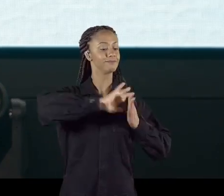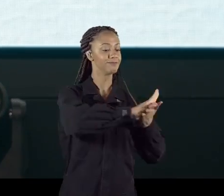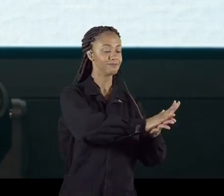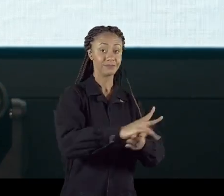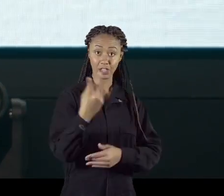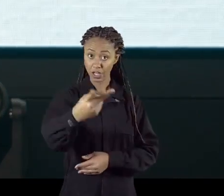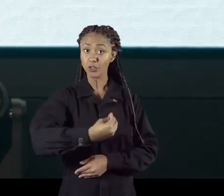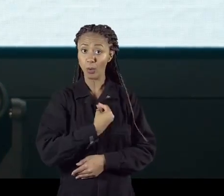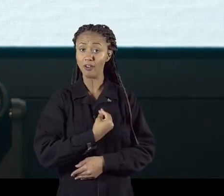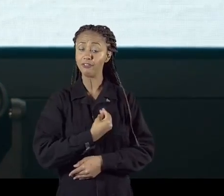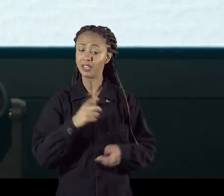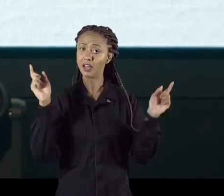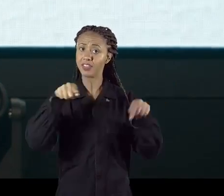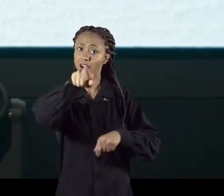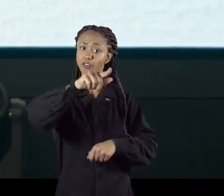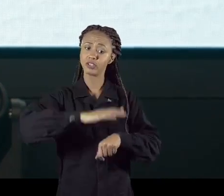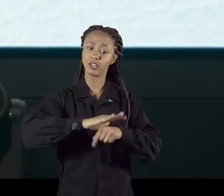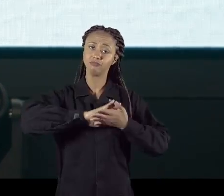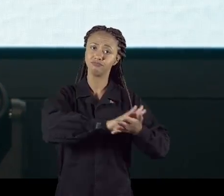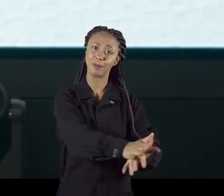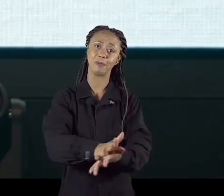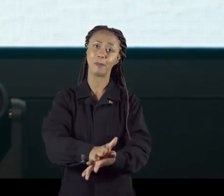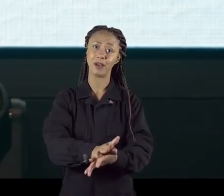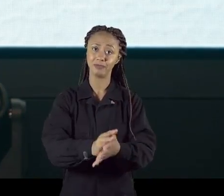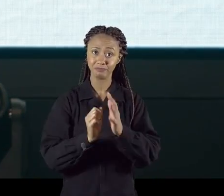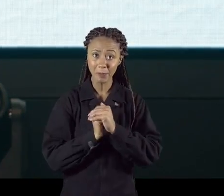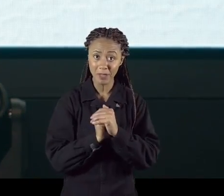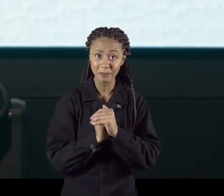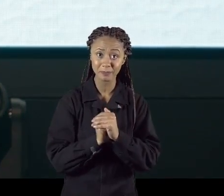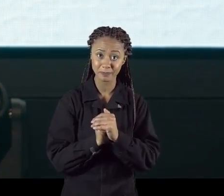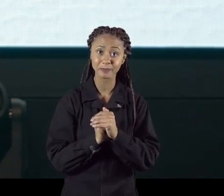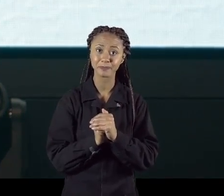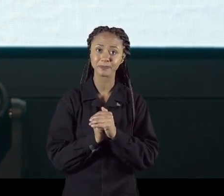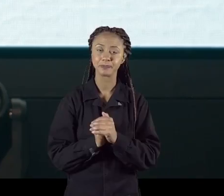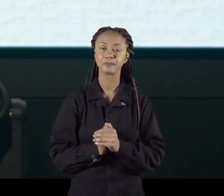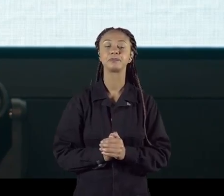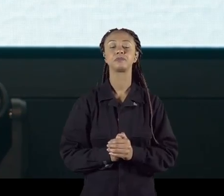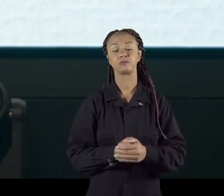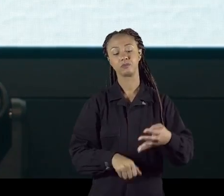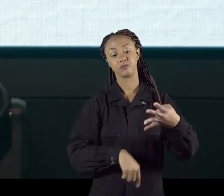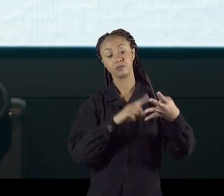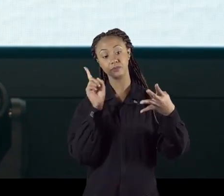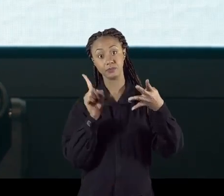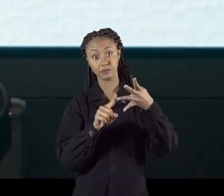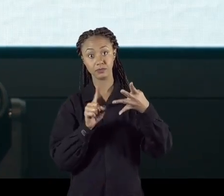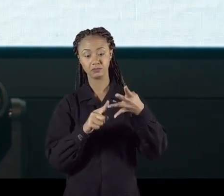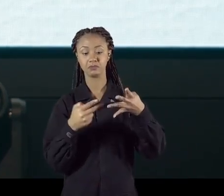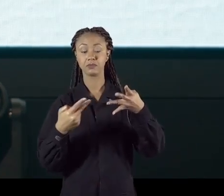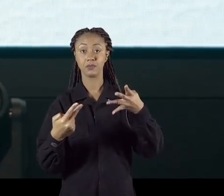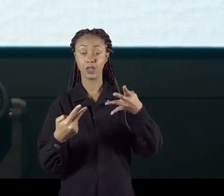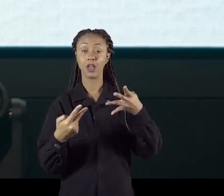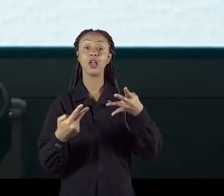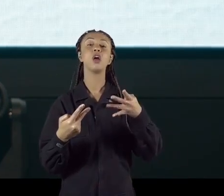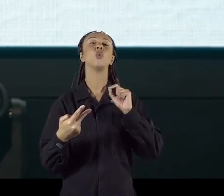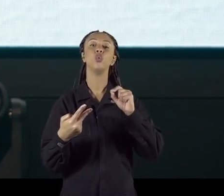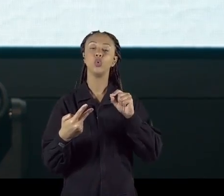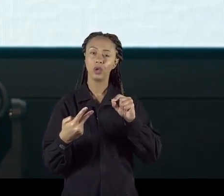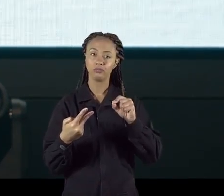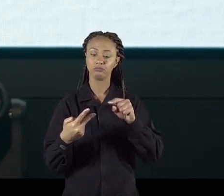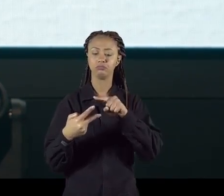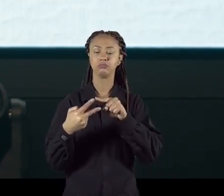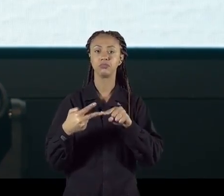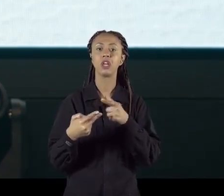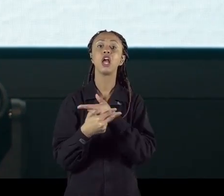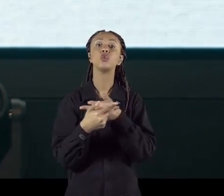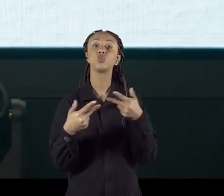vida oh glória a Deus depois ele fala nem coisas do presente nem do porvir